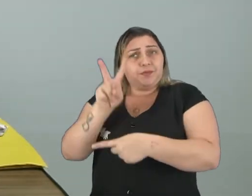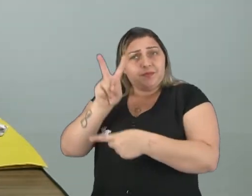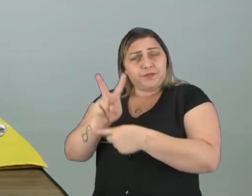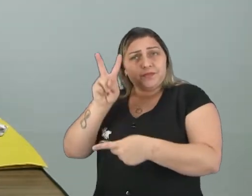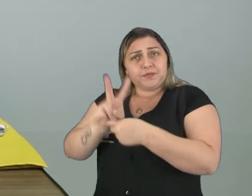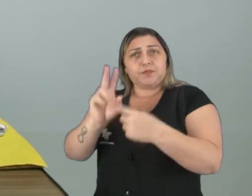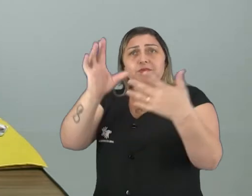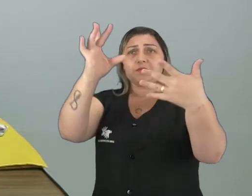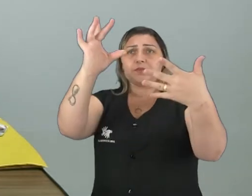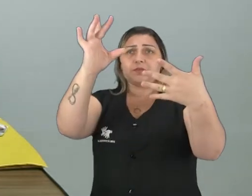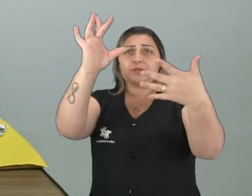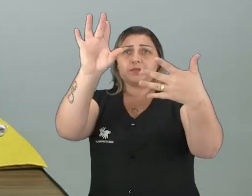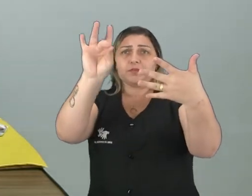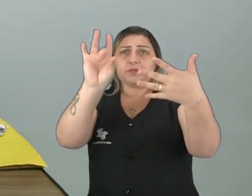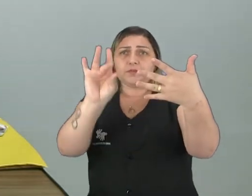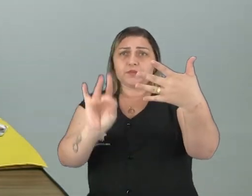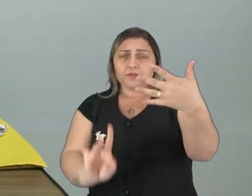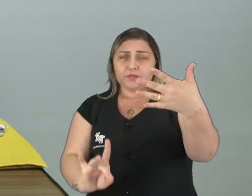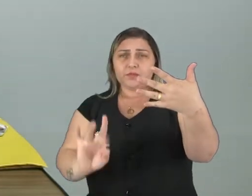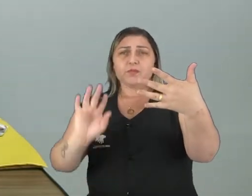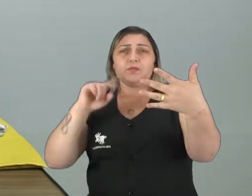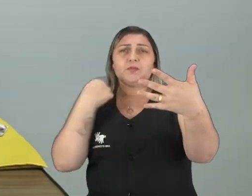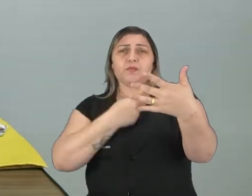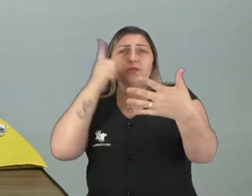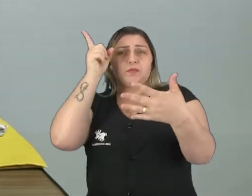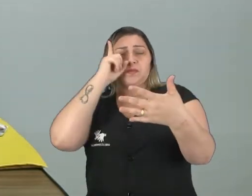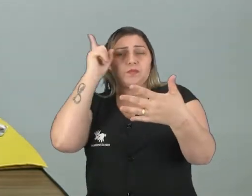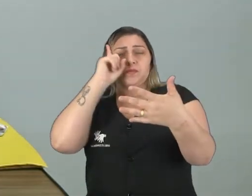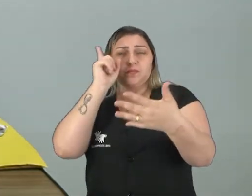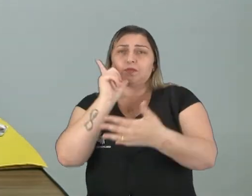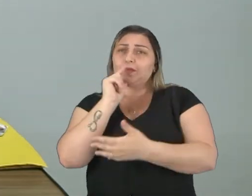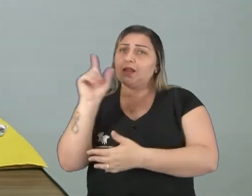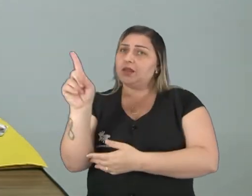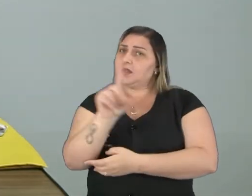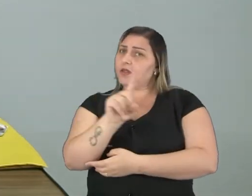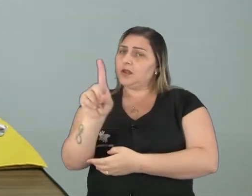nós devemos ter no nosso dia a dia com a água?